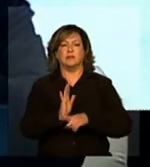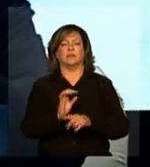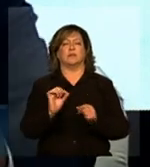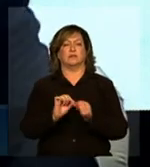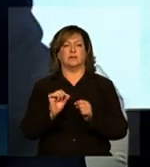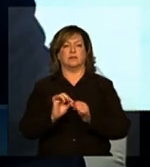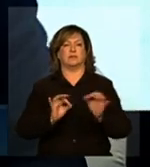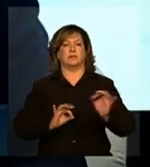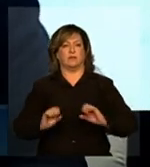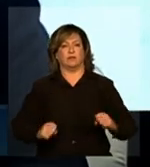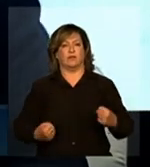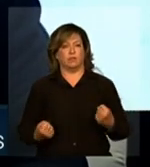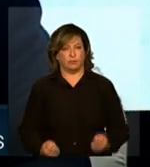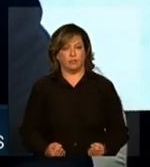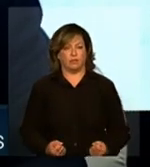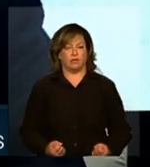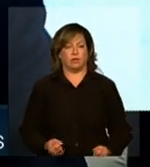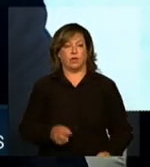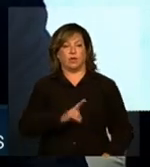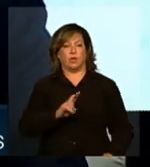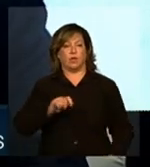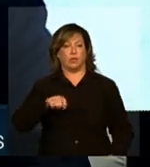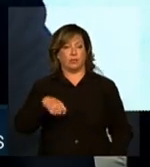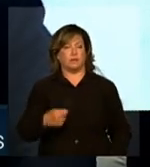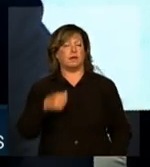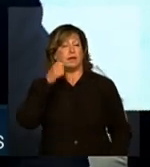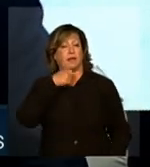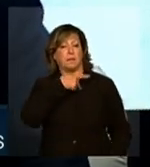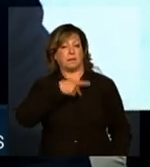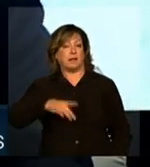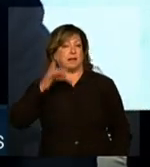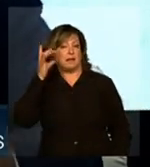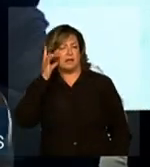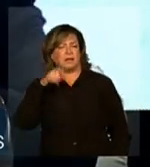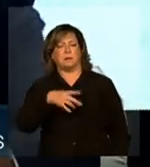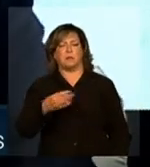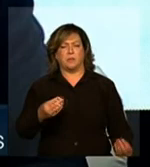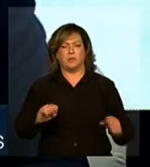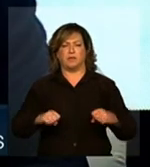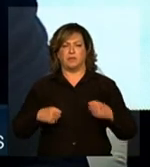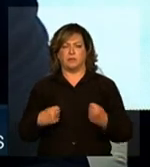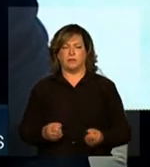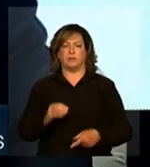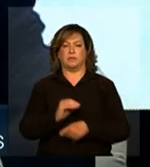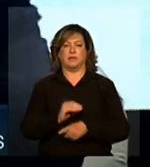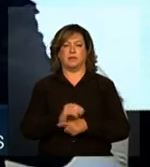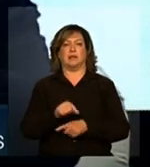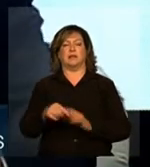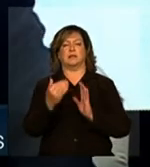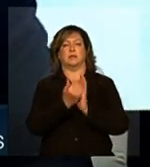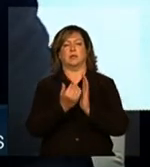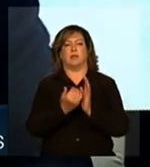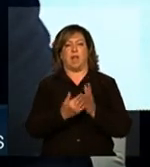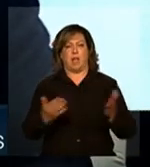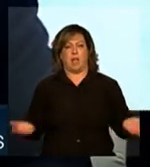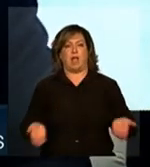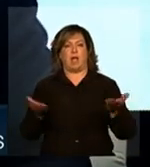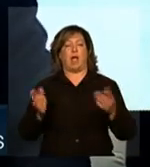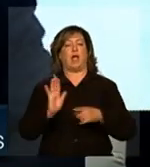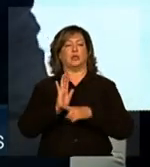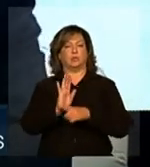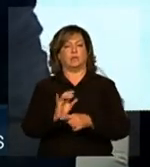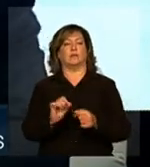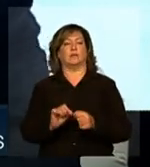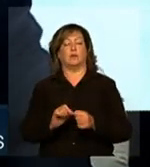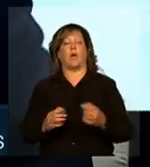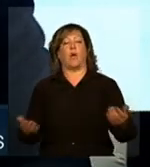construção, ao fortalecimento. Na chamada da presidente Dilma, com muita garra, manteve esse programa em alta, ajudou a consolidar.